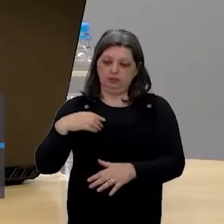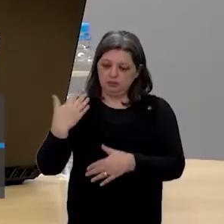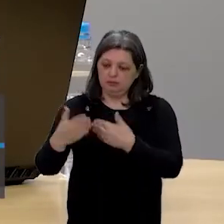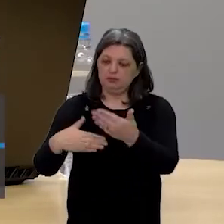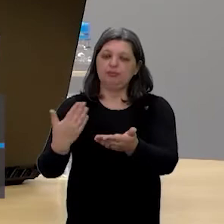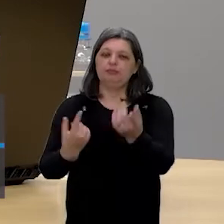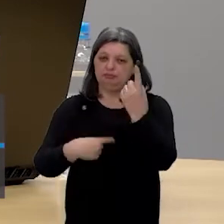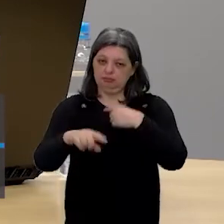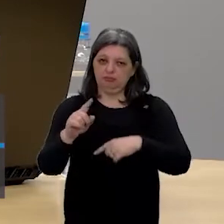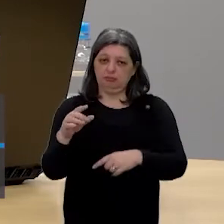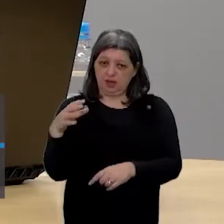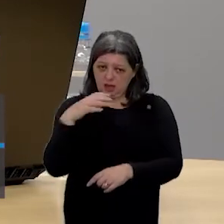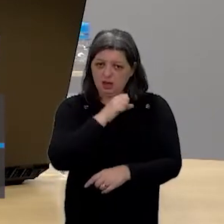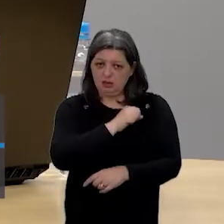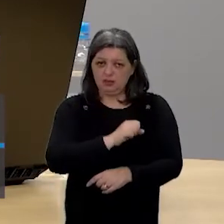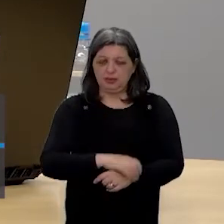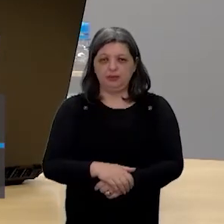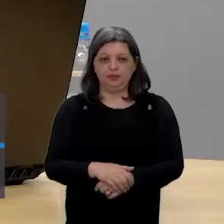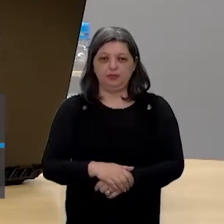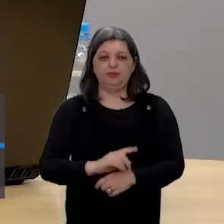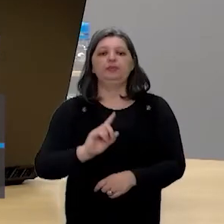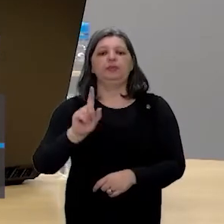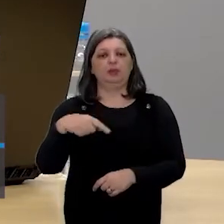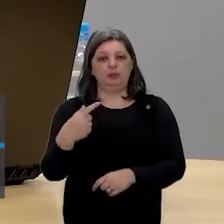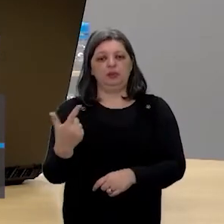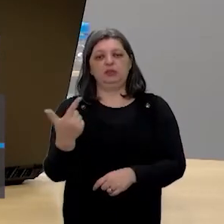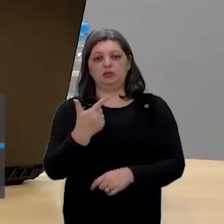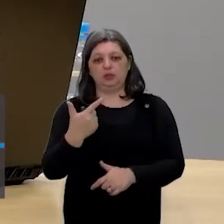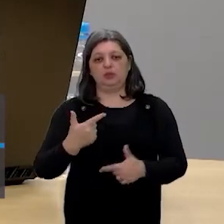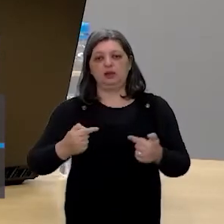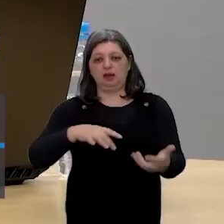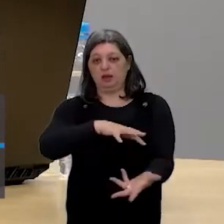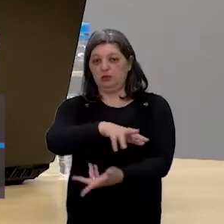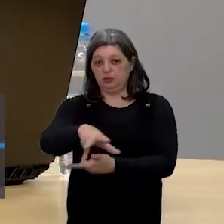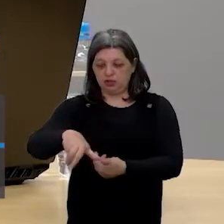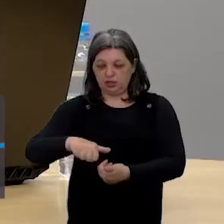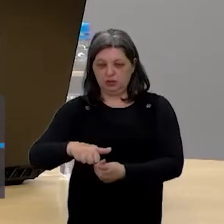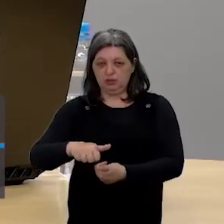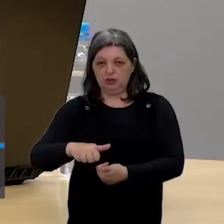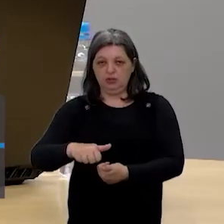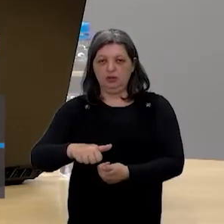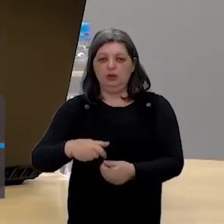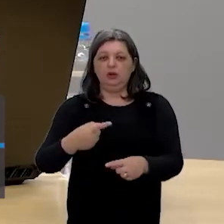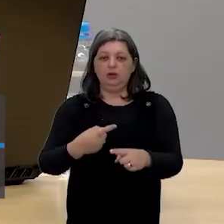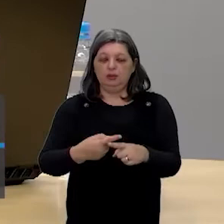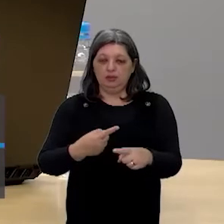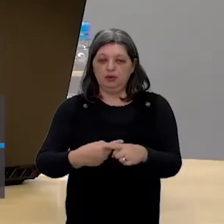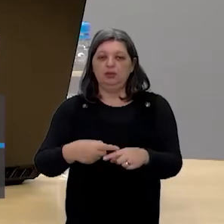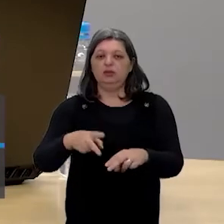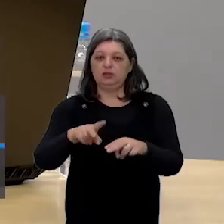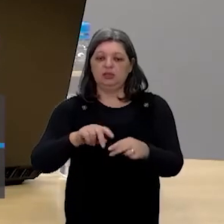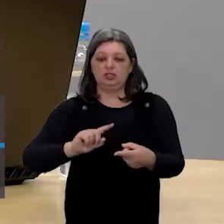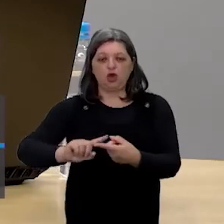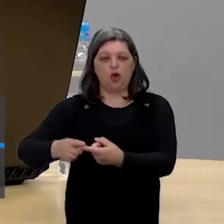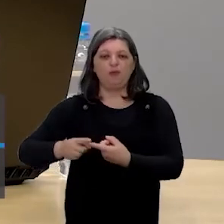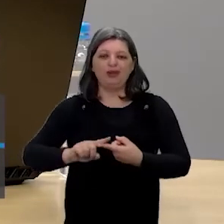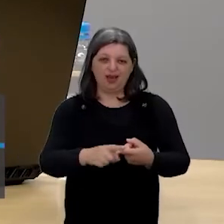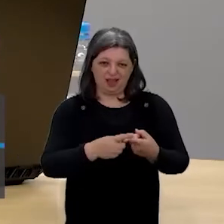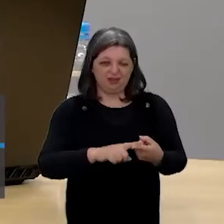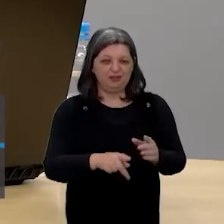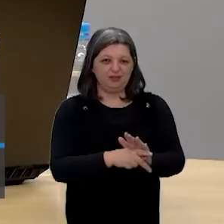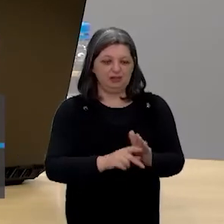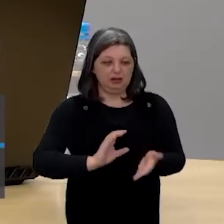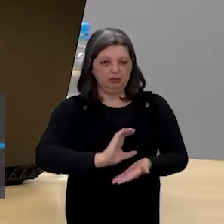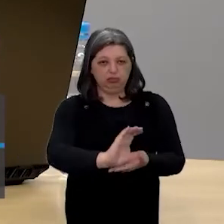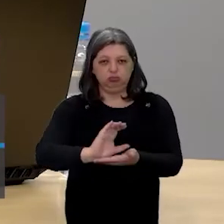velocidade considerável, razoável, após a Segunda Guerra Mundial, graças ao Plano Marshall, né? Vocês já